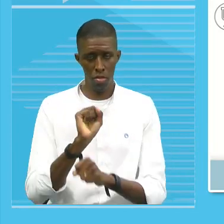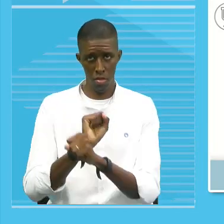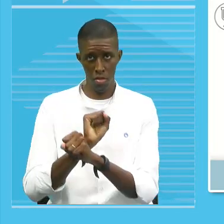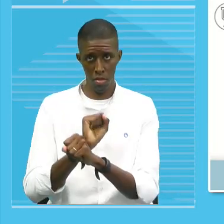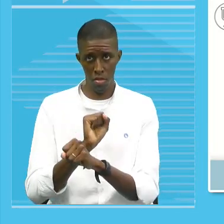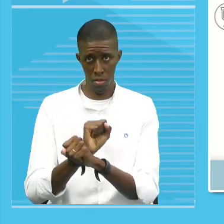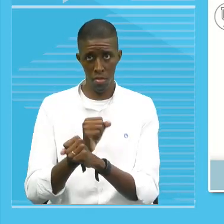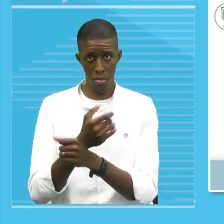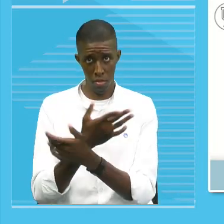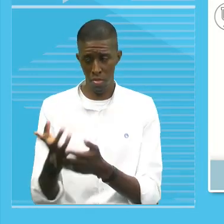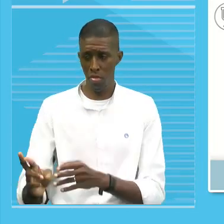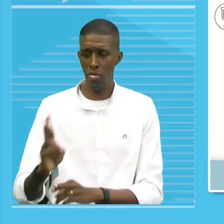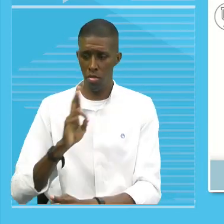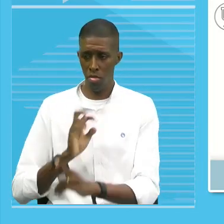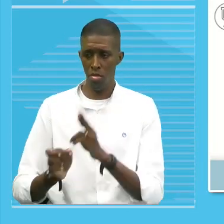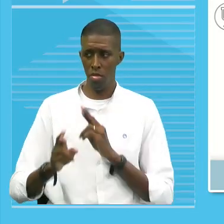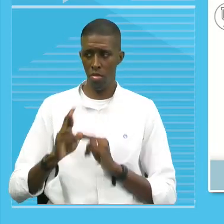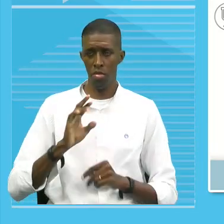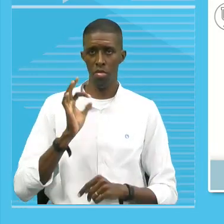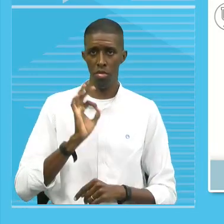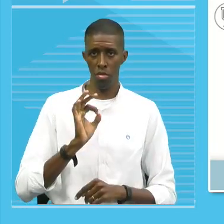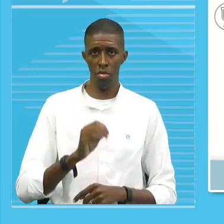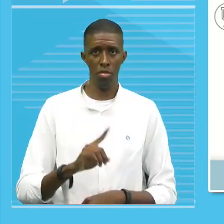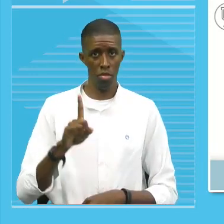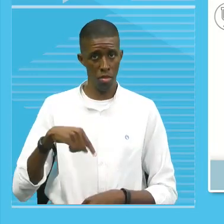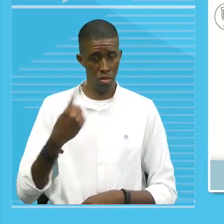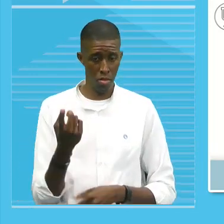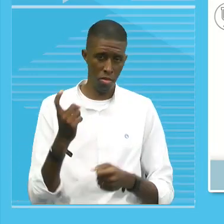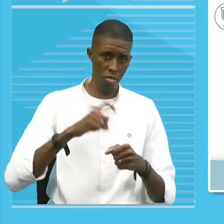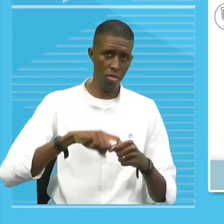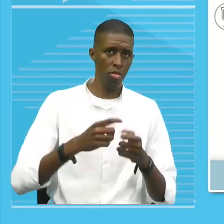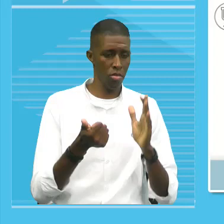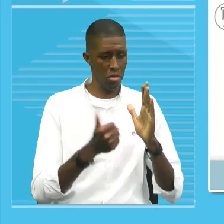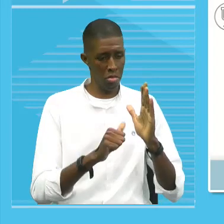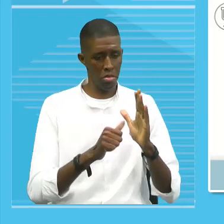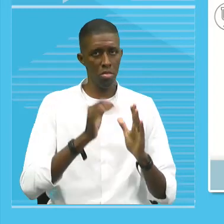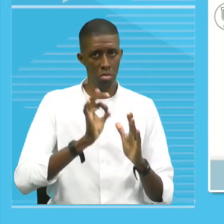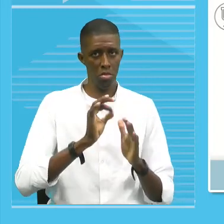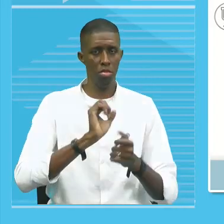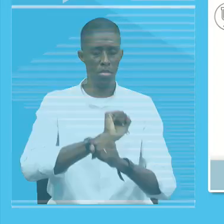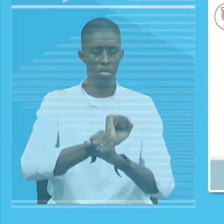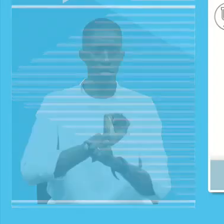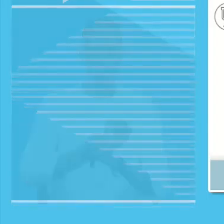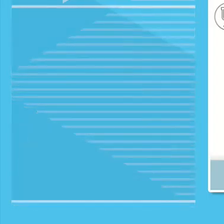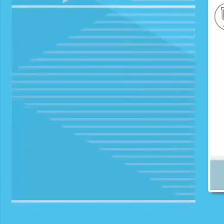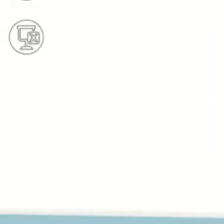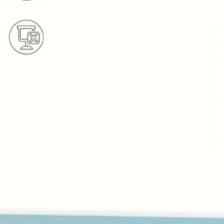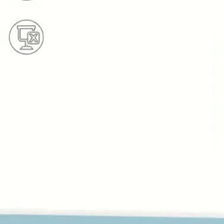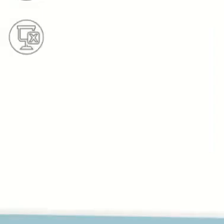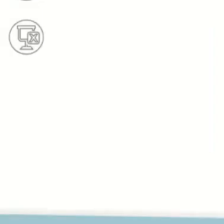tá Jorge e aí a gente volta corrige e comenta até já três minutos